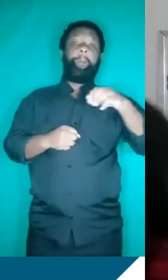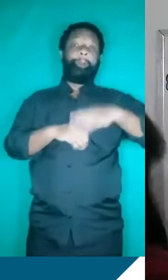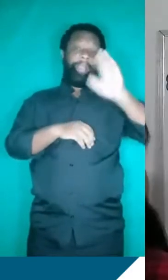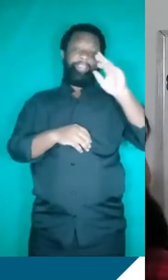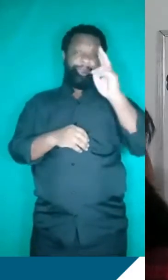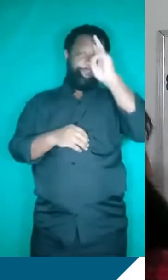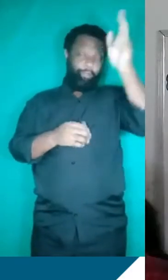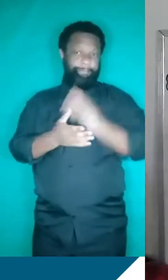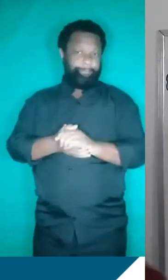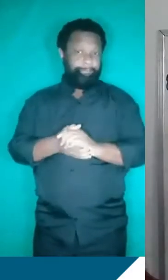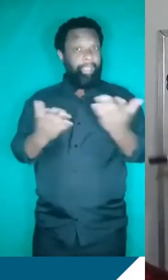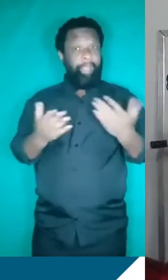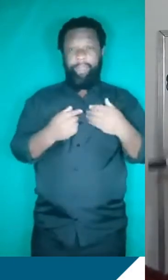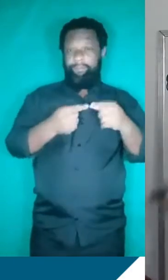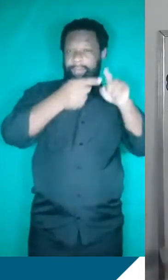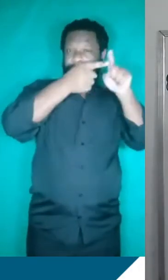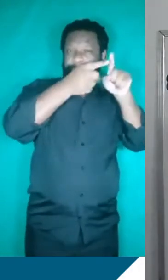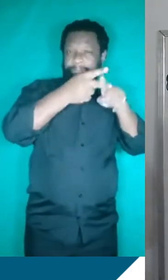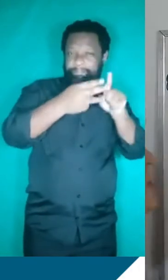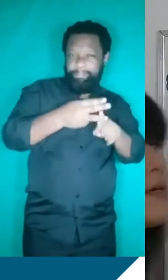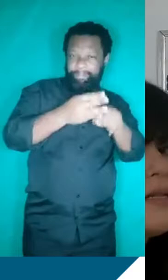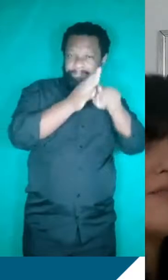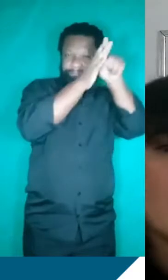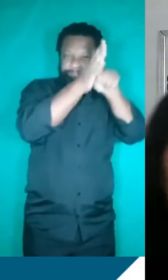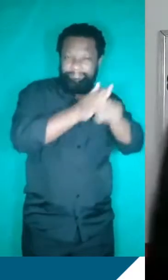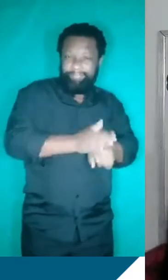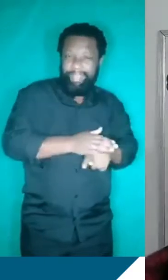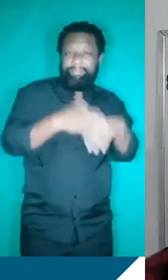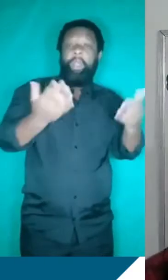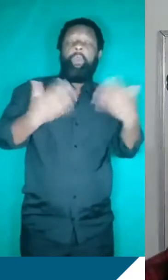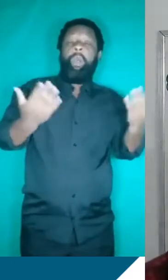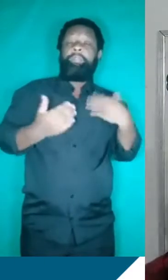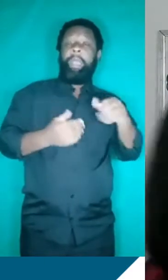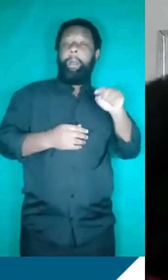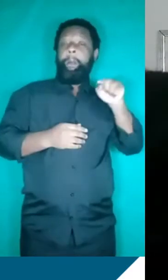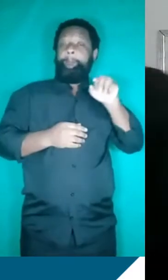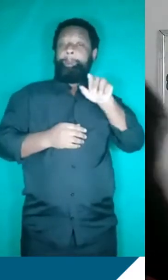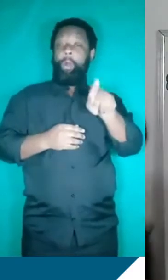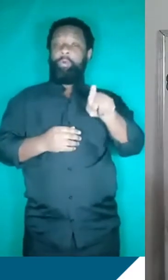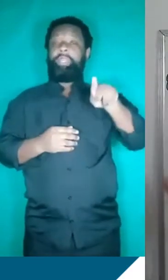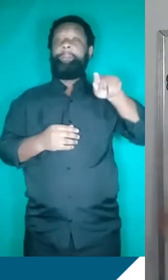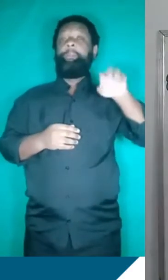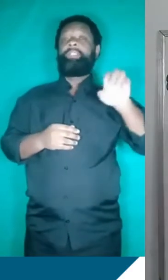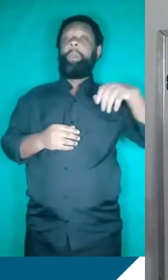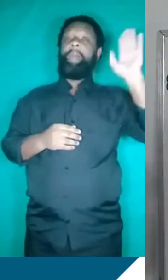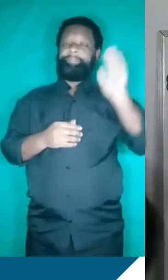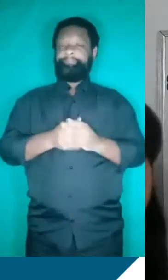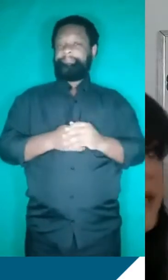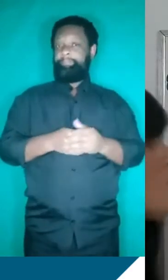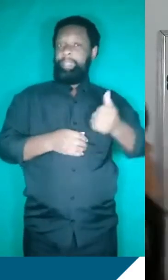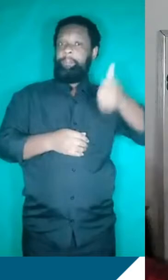sabendo disso, nós vamos analisar as três substâncias e ver qual delas tem o maior ponto de ebulição. A primeira substância